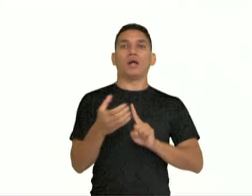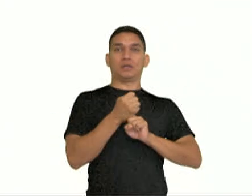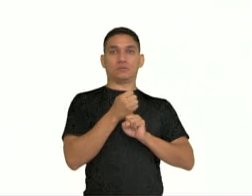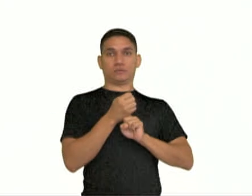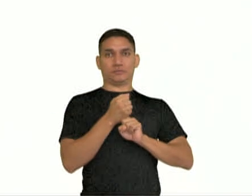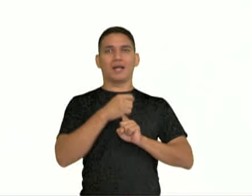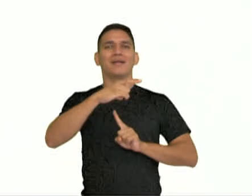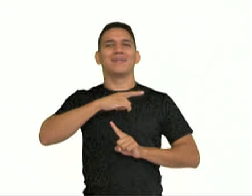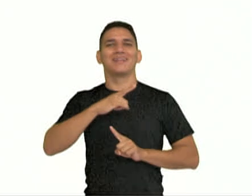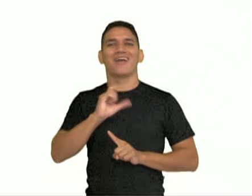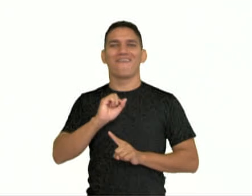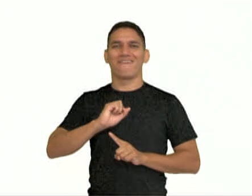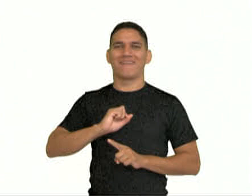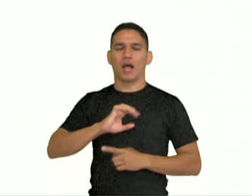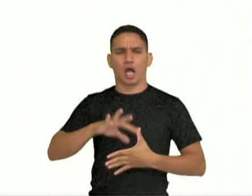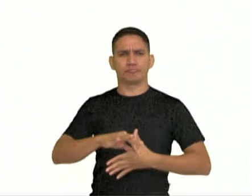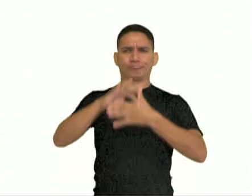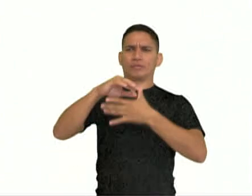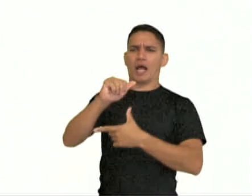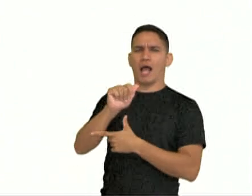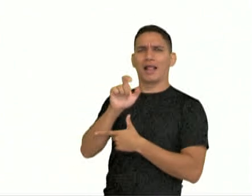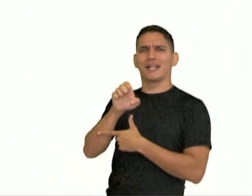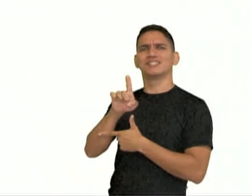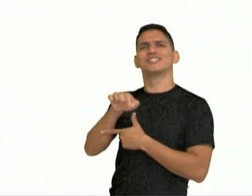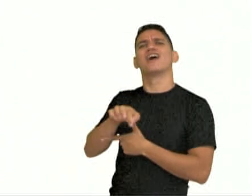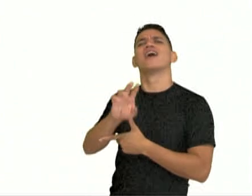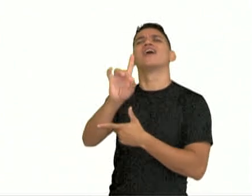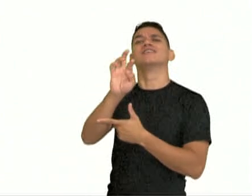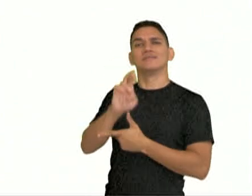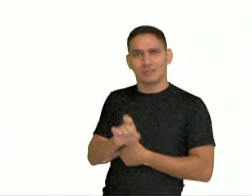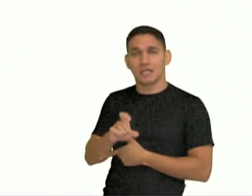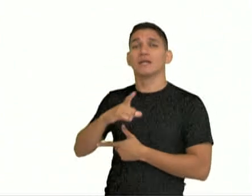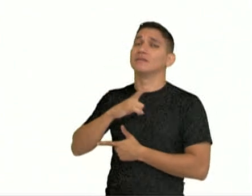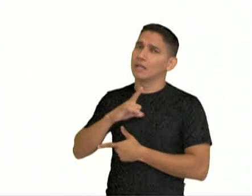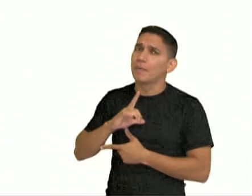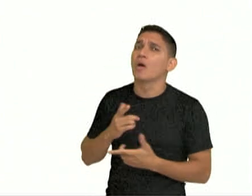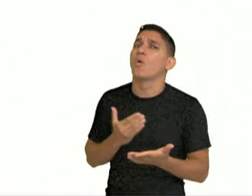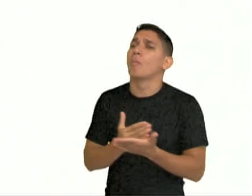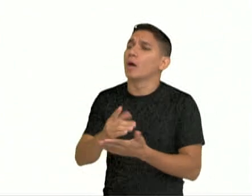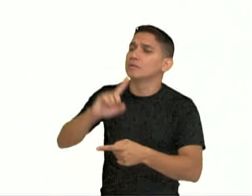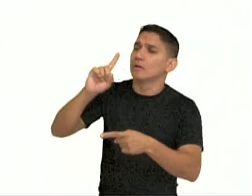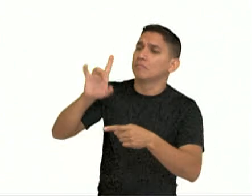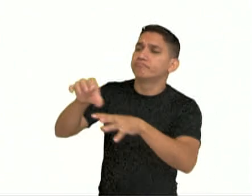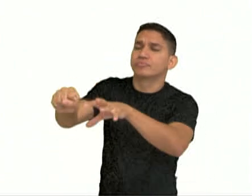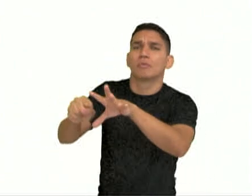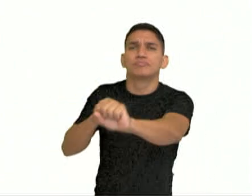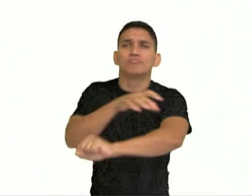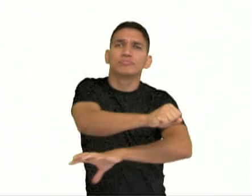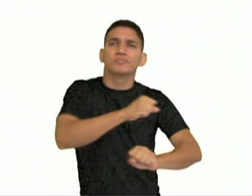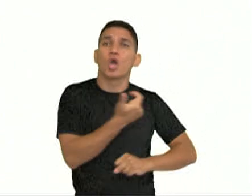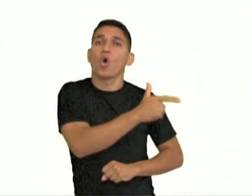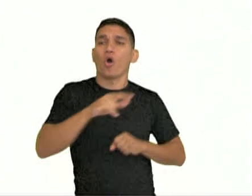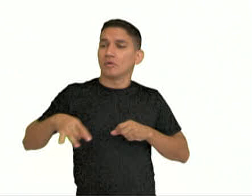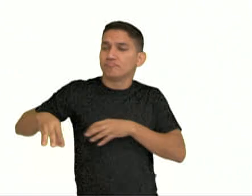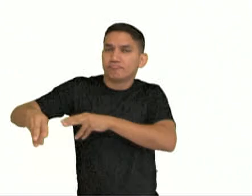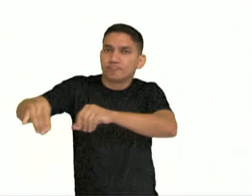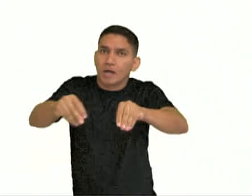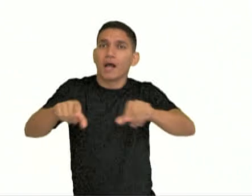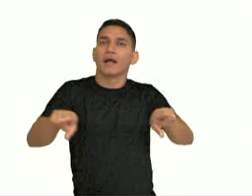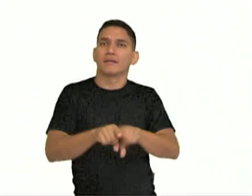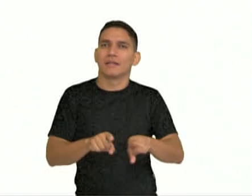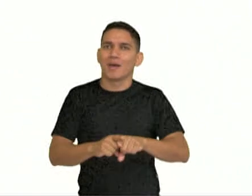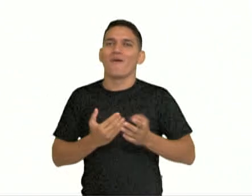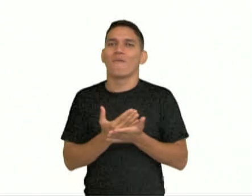quando Alexandre domina toda a Grécia, o imperador Alexandre ele também passa a invadir outros territórios. E ali ele começa a difundir também a